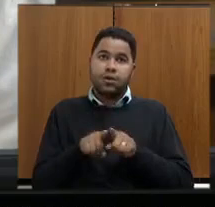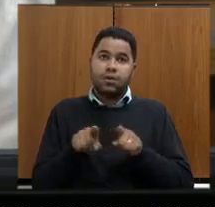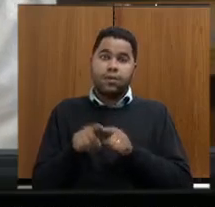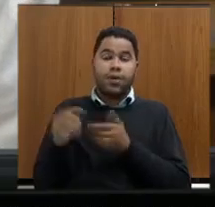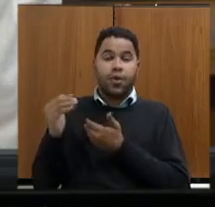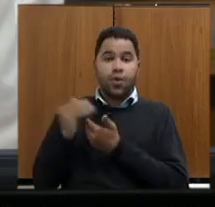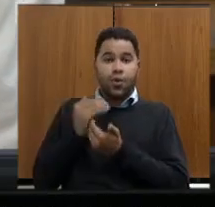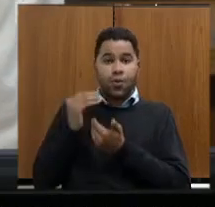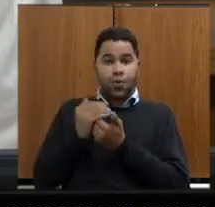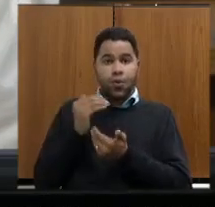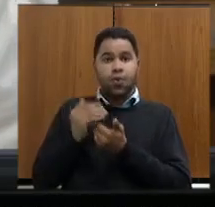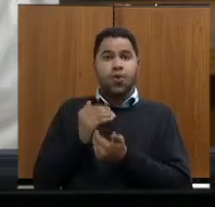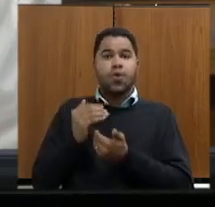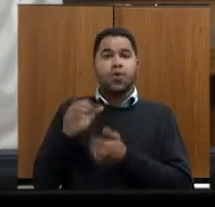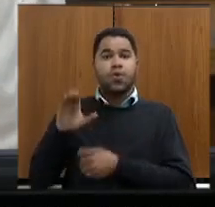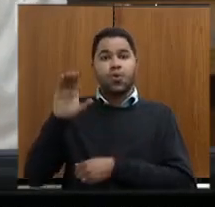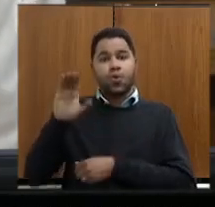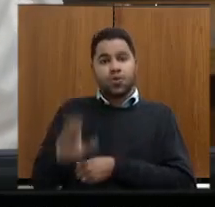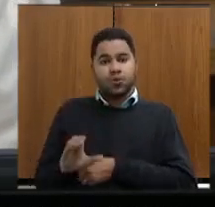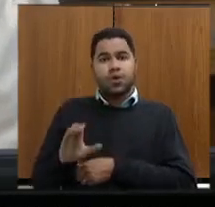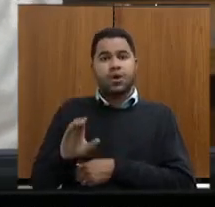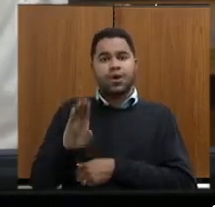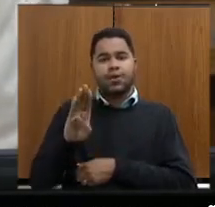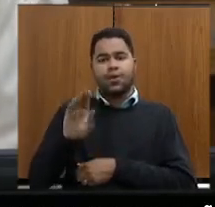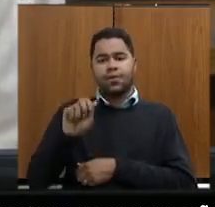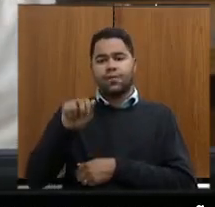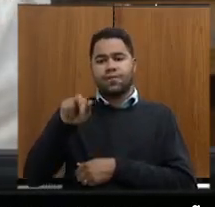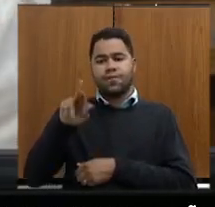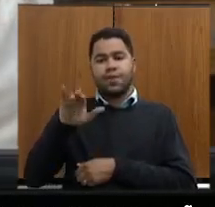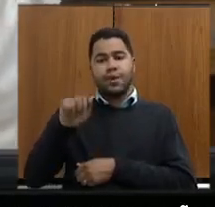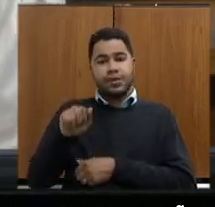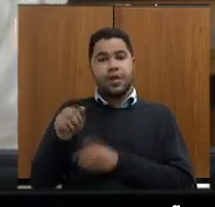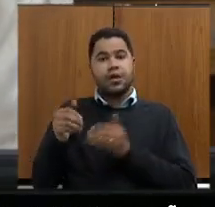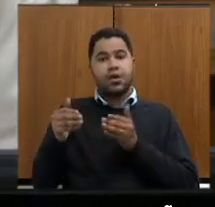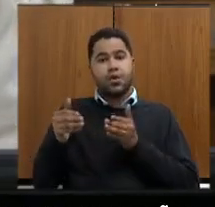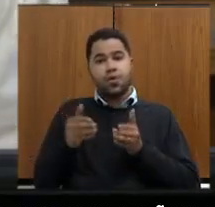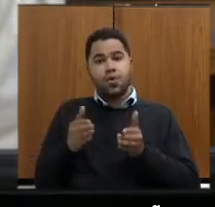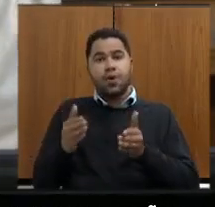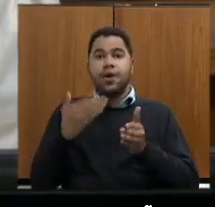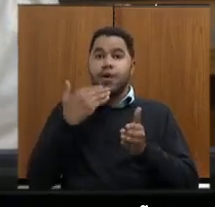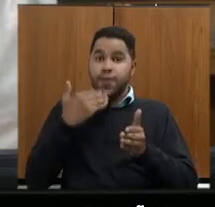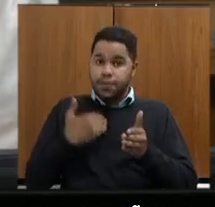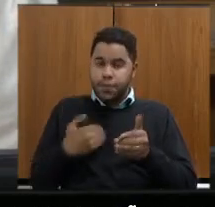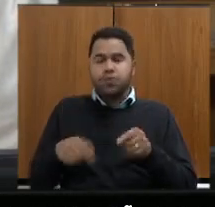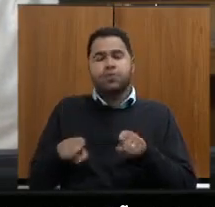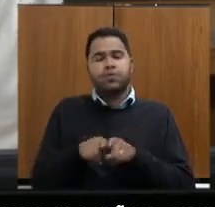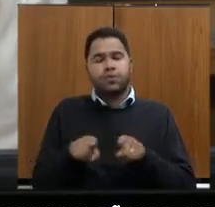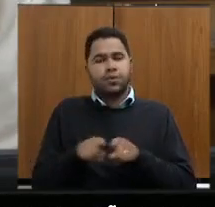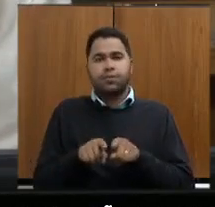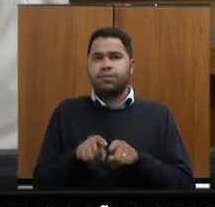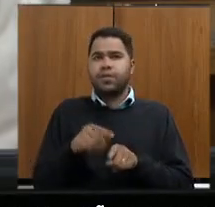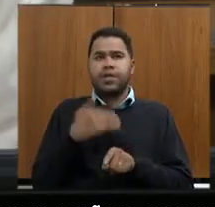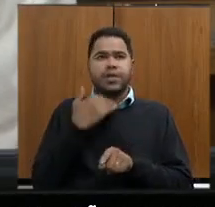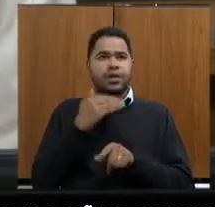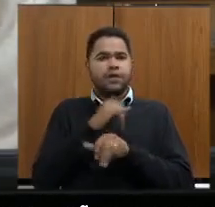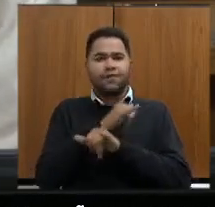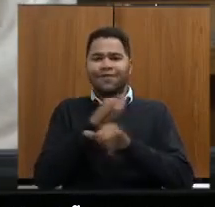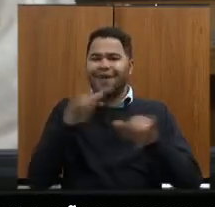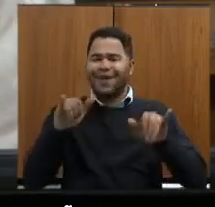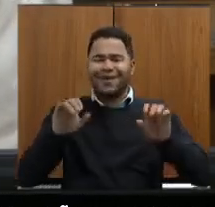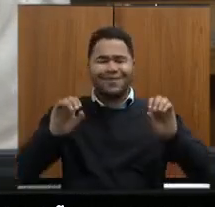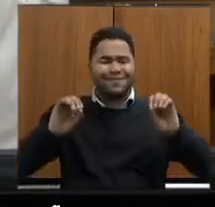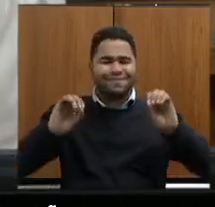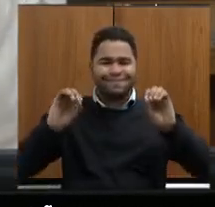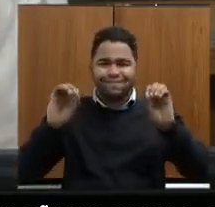orientada pelo Conselheiro bandeira que tem sido o condutor desse processo que nos pediu também que ninguém falasse com a imprensa que